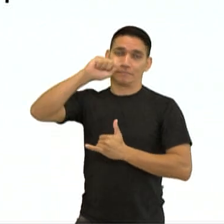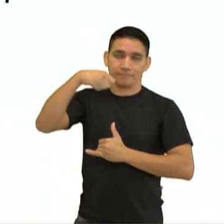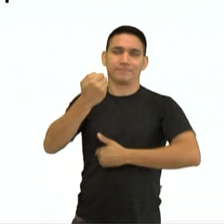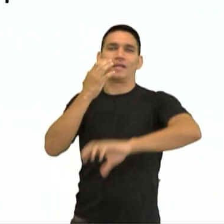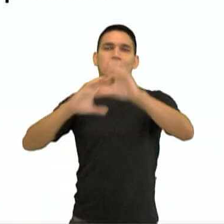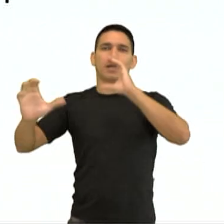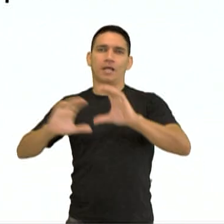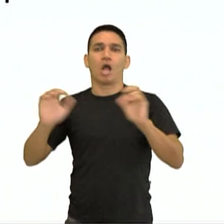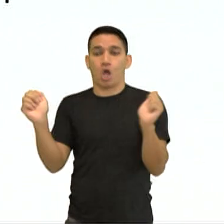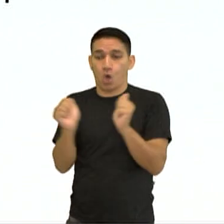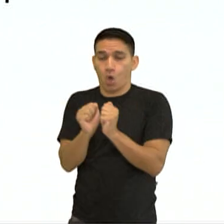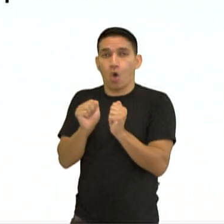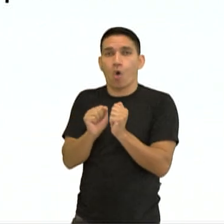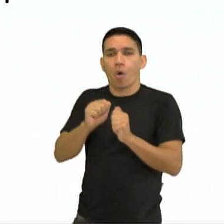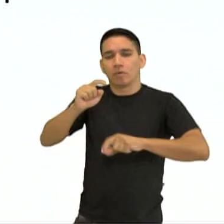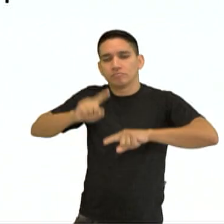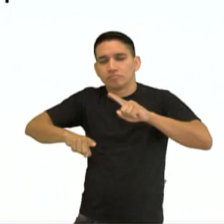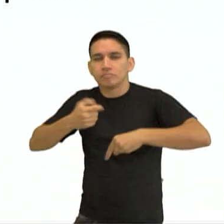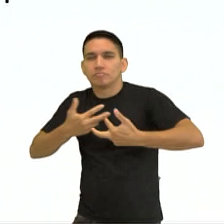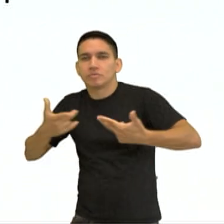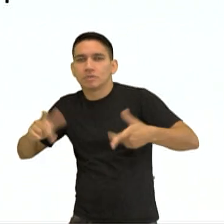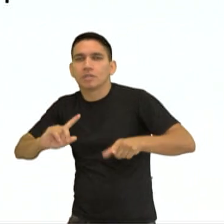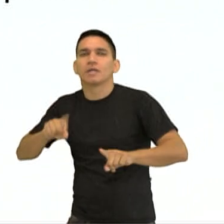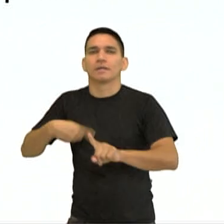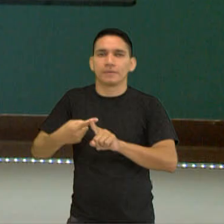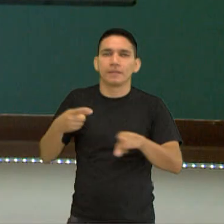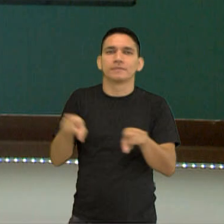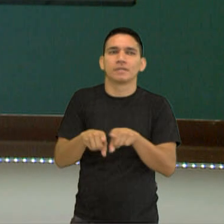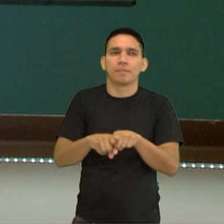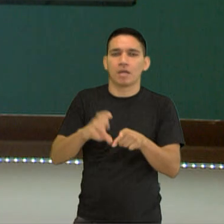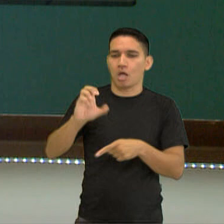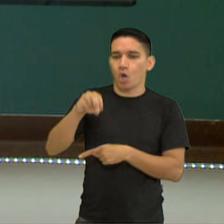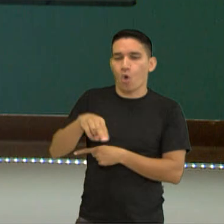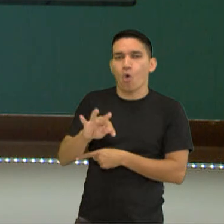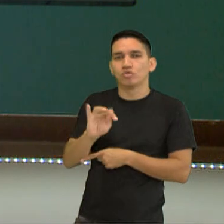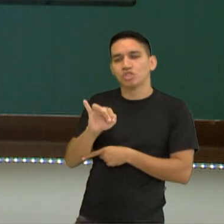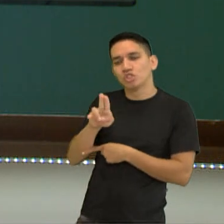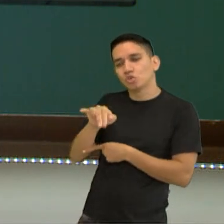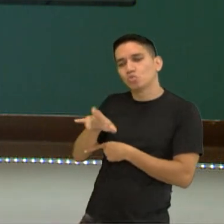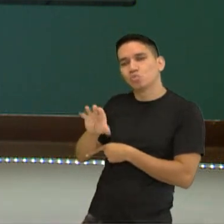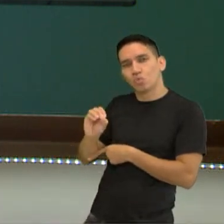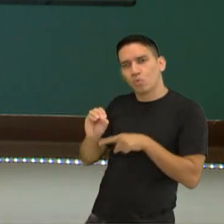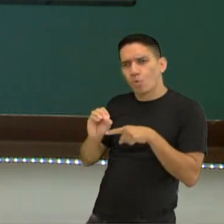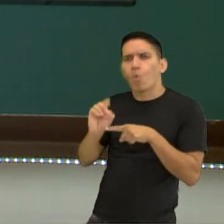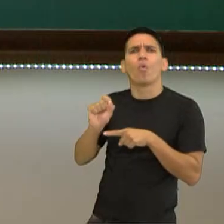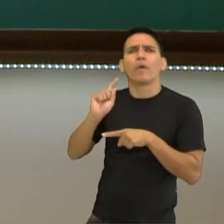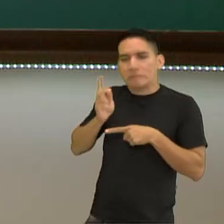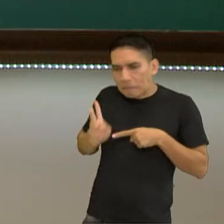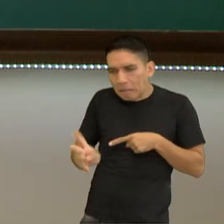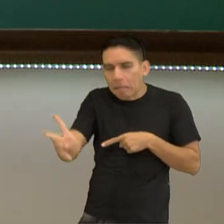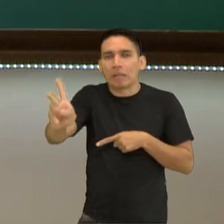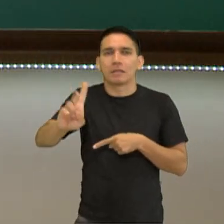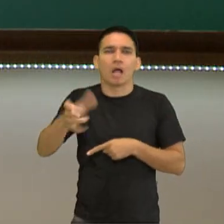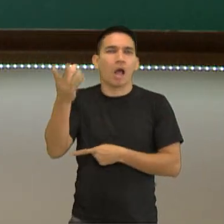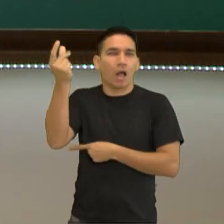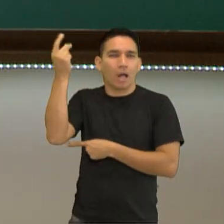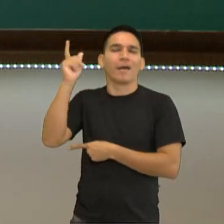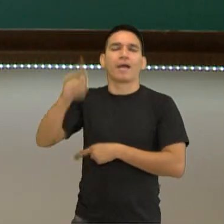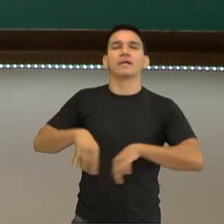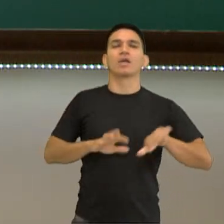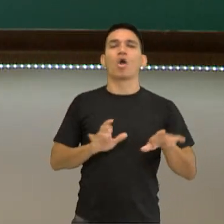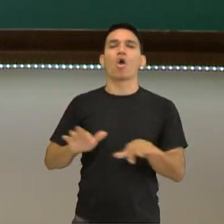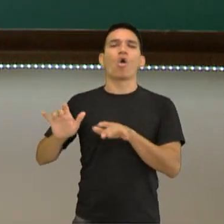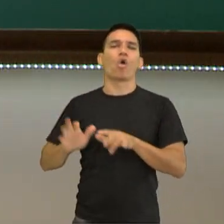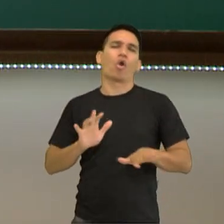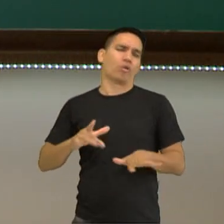contínuo. O que é o contínuo, pessoal? O contínuo é aquele instrumento que fica direto. Naquela época tinha muito o órgão e o cravo. E depois a gente vai falar o